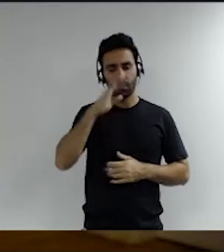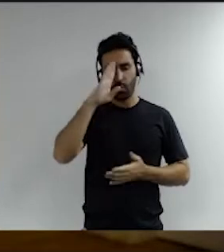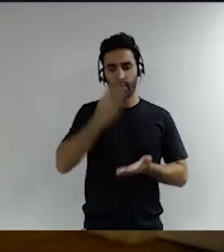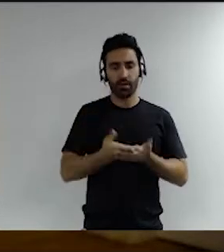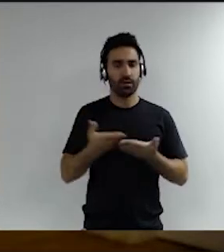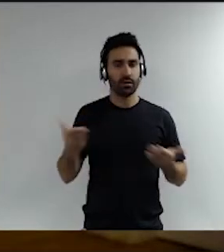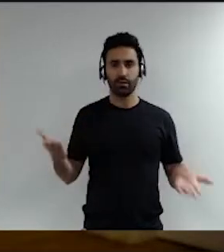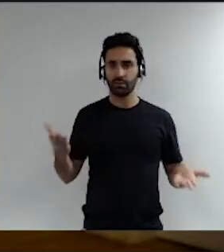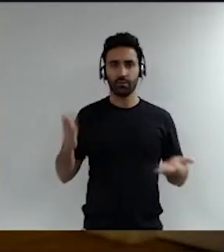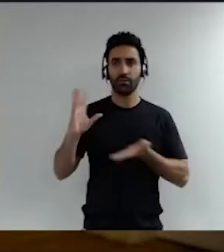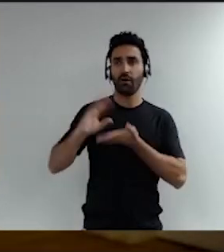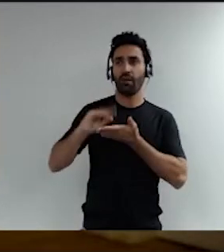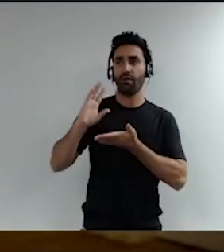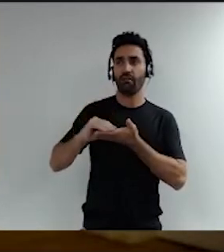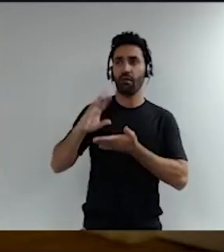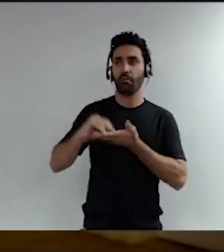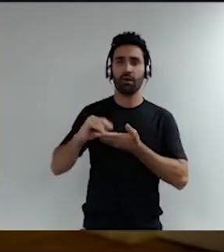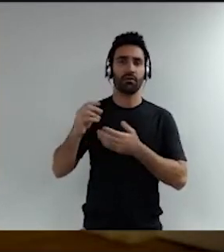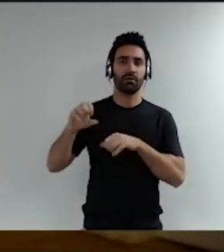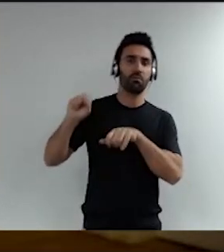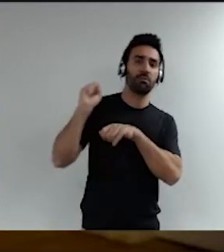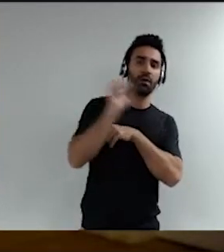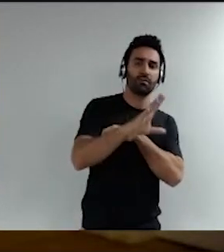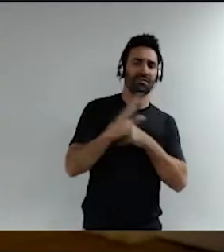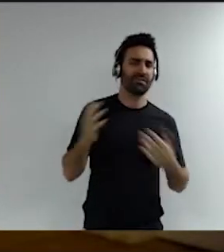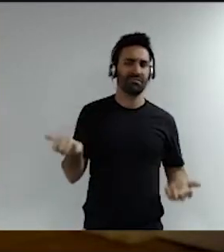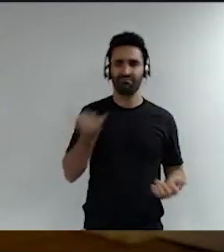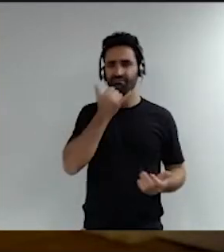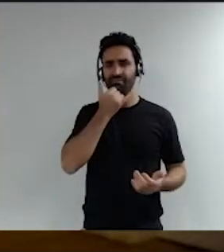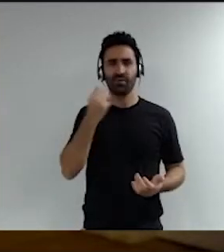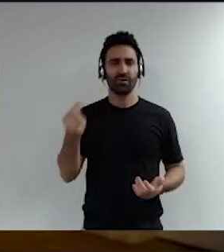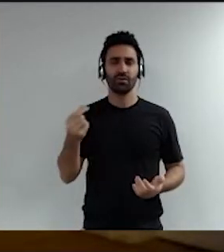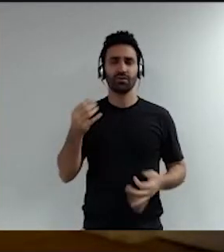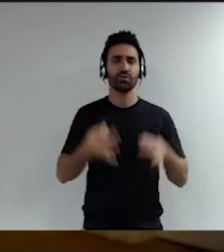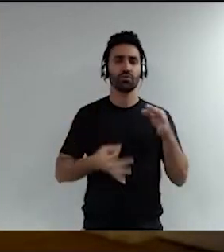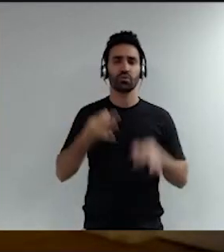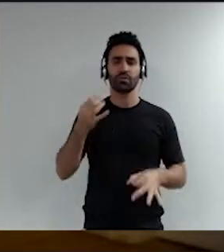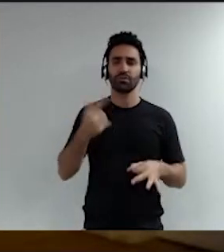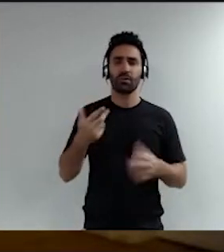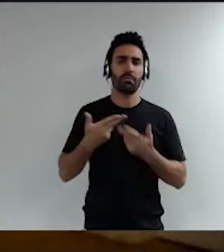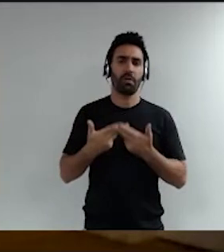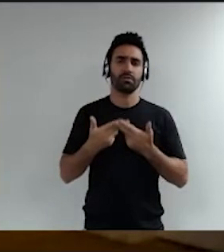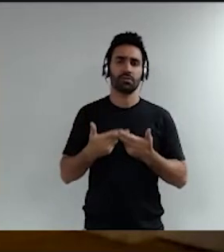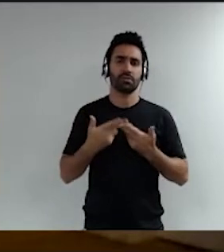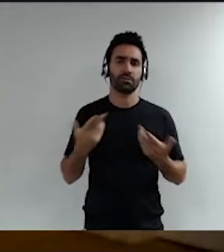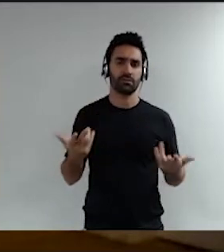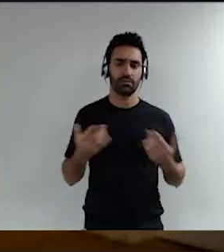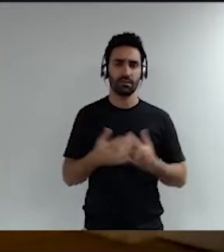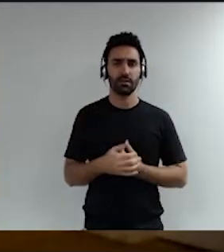sustentação oral gravada. O juiz não tem paciência para ficar ouvindo o filho.